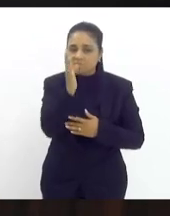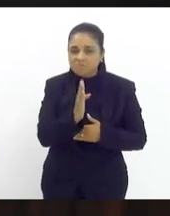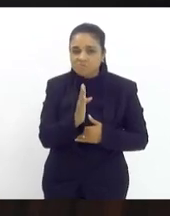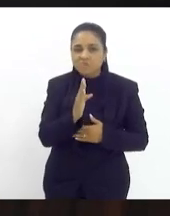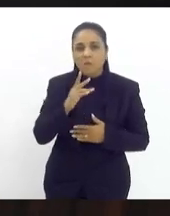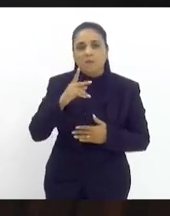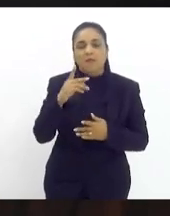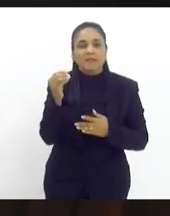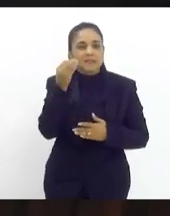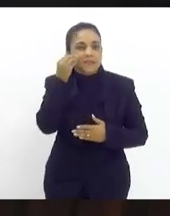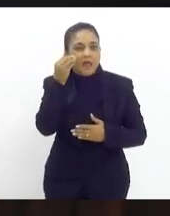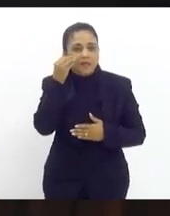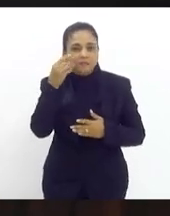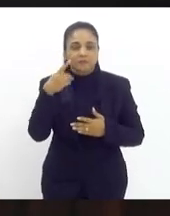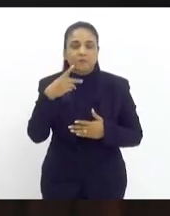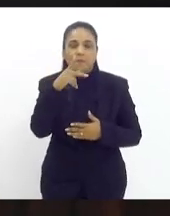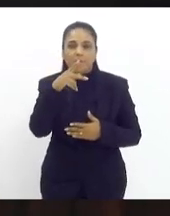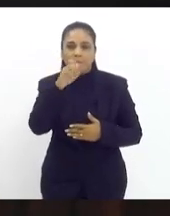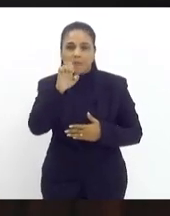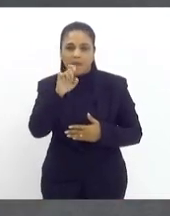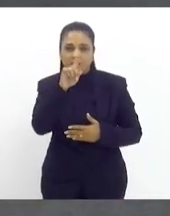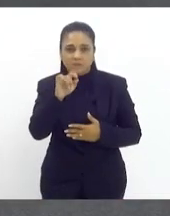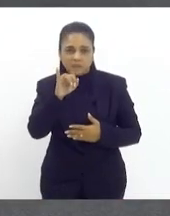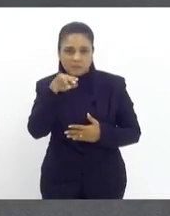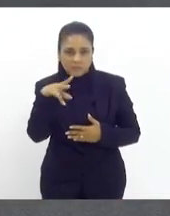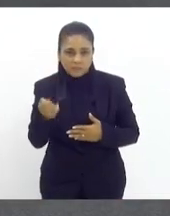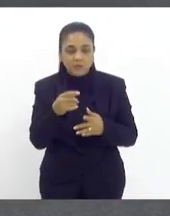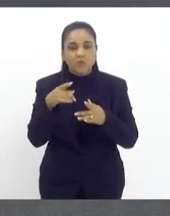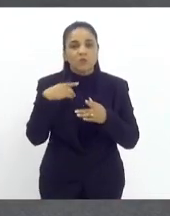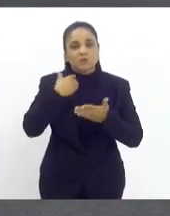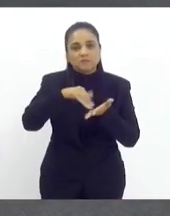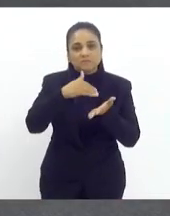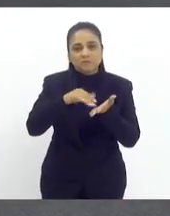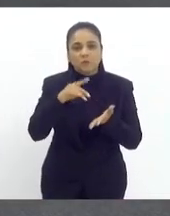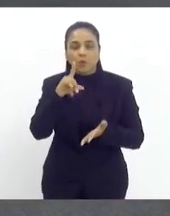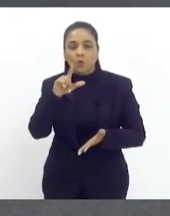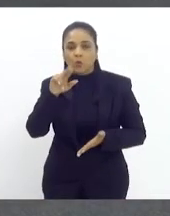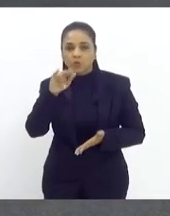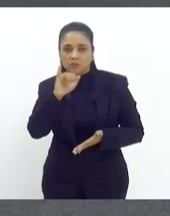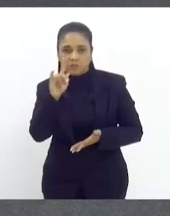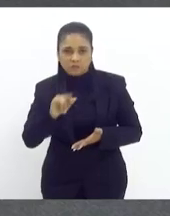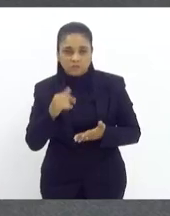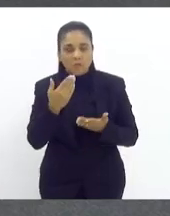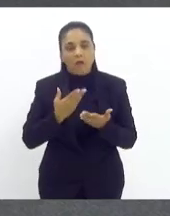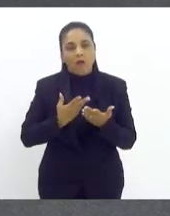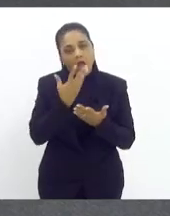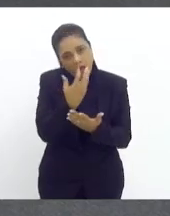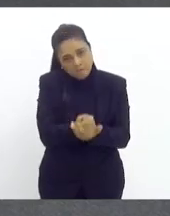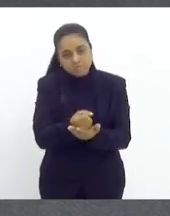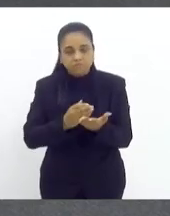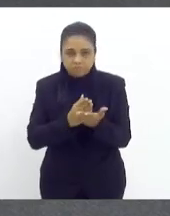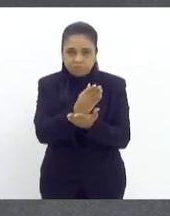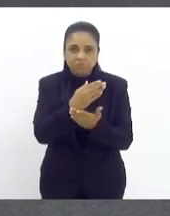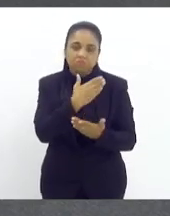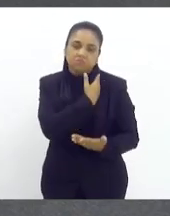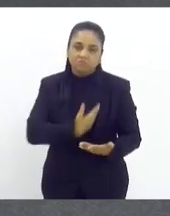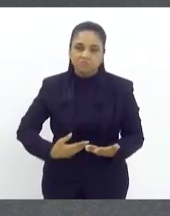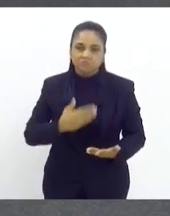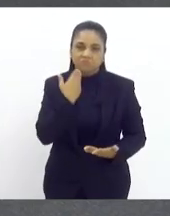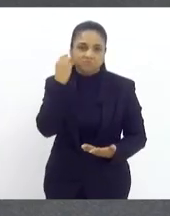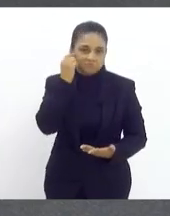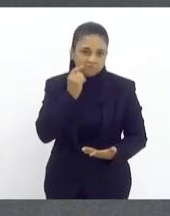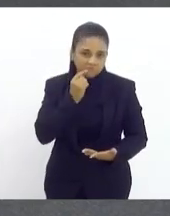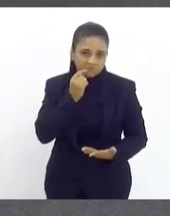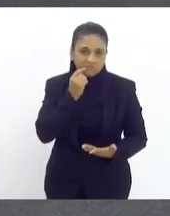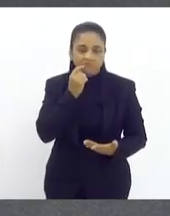pela manhã a secretário Dr Luizinho com aprovação do governador Cláudio Castro anunciou a adoção do